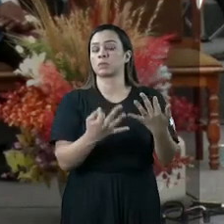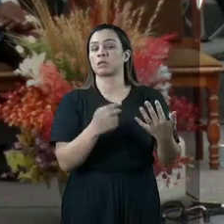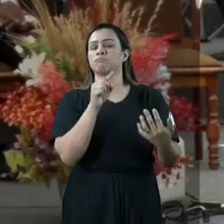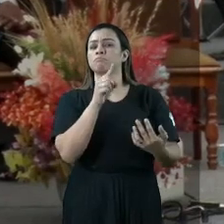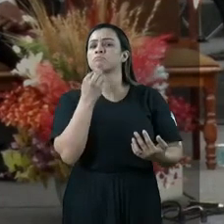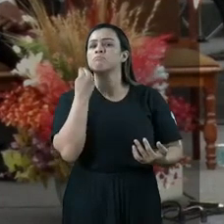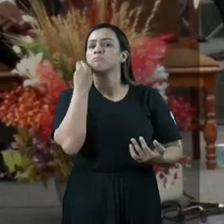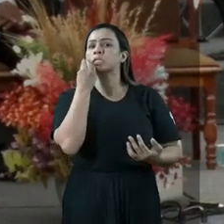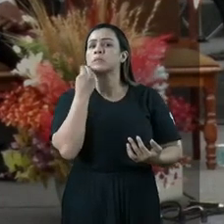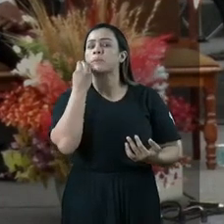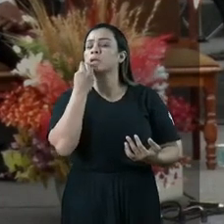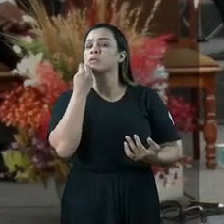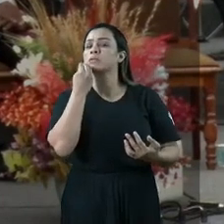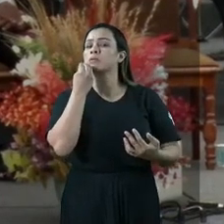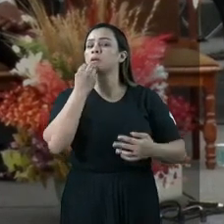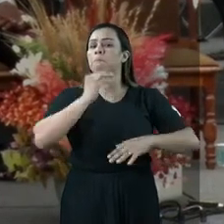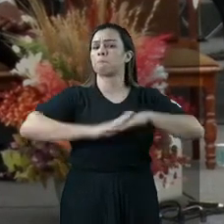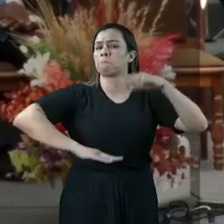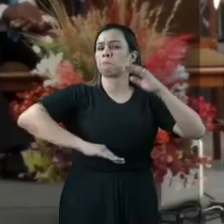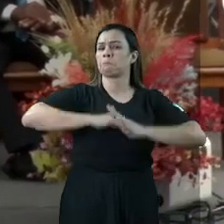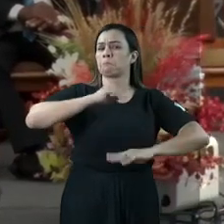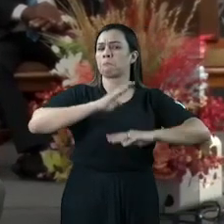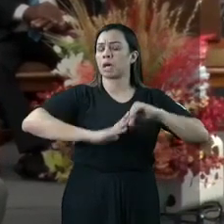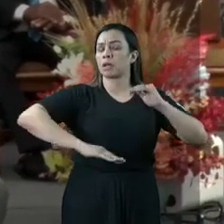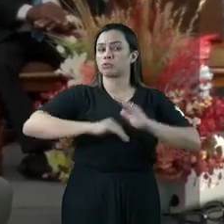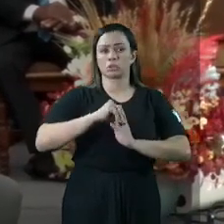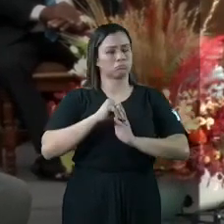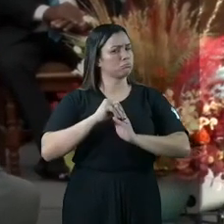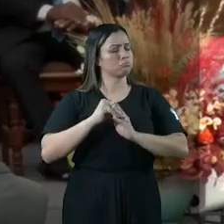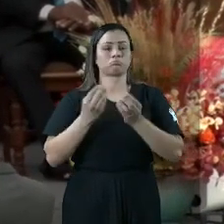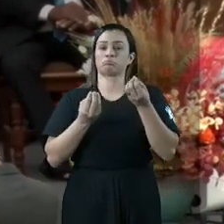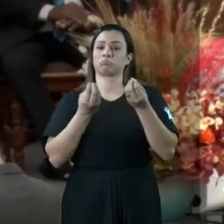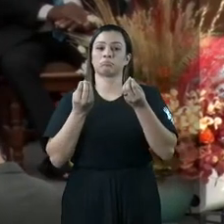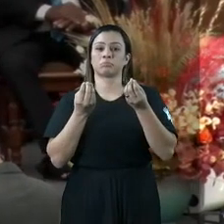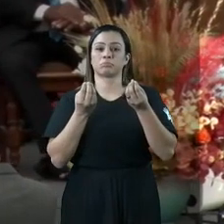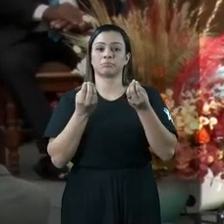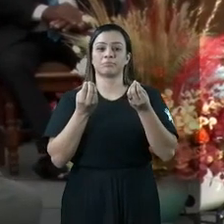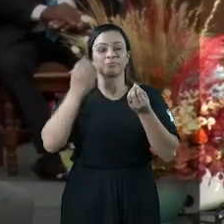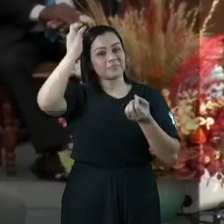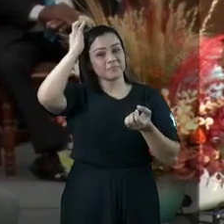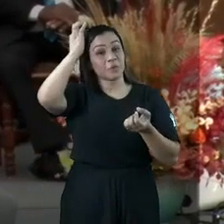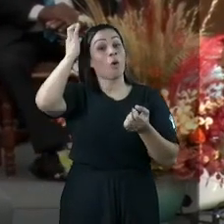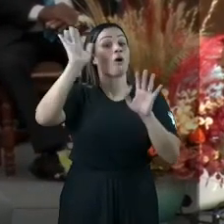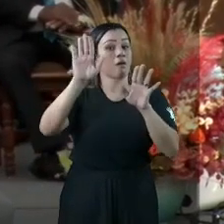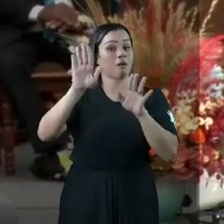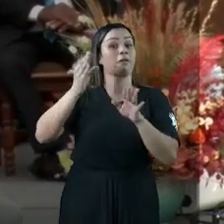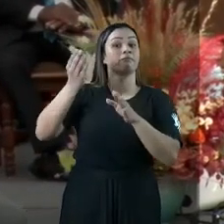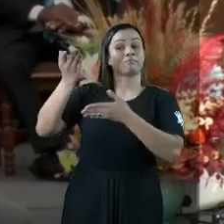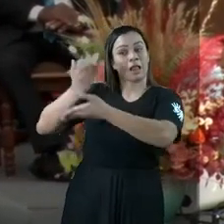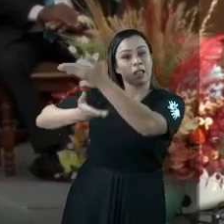experiencial prática. Porque vida com Deus é assim: a gente aprende com Davi, que leva a arca para